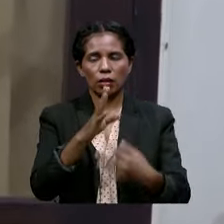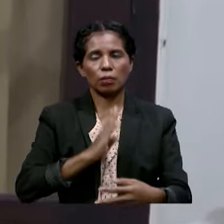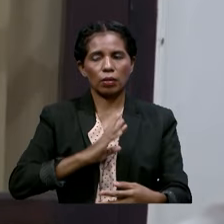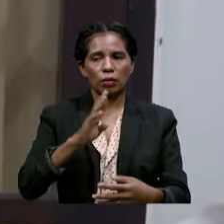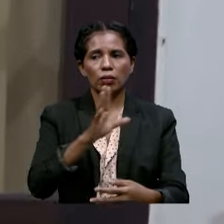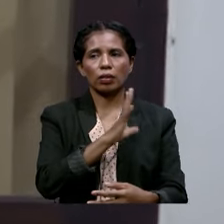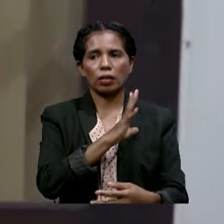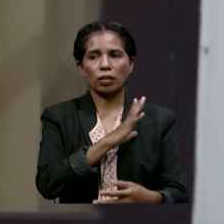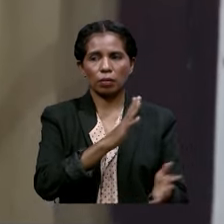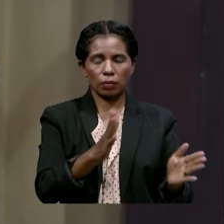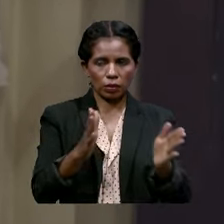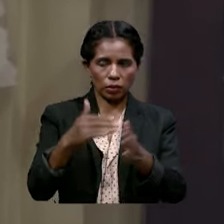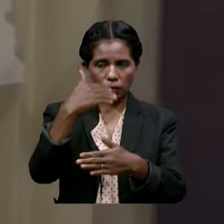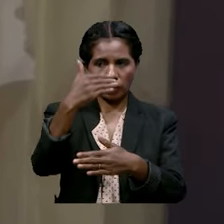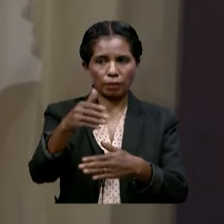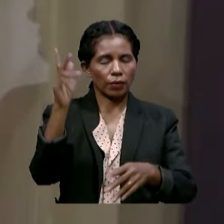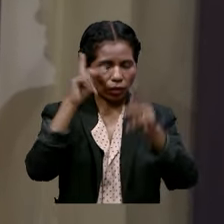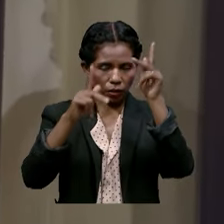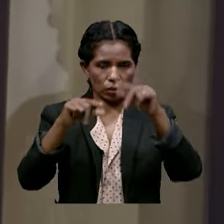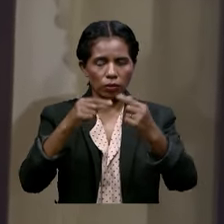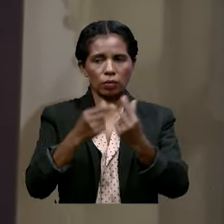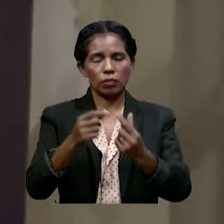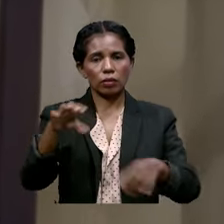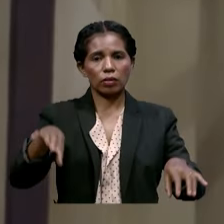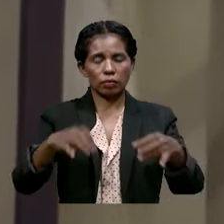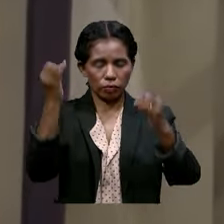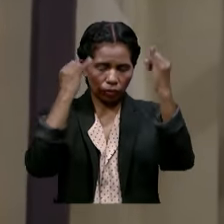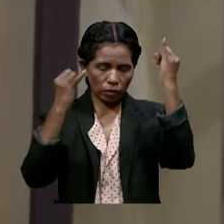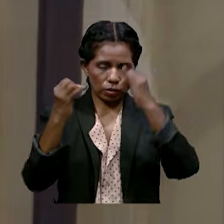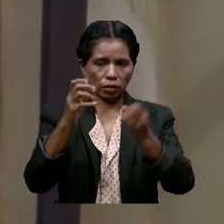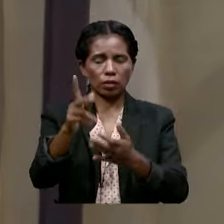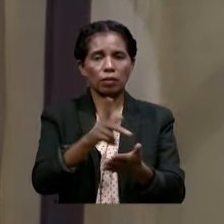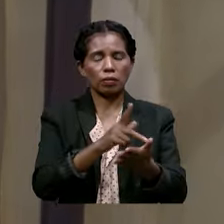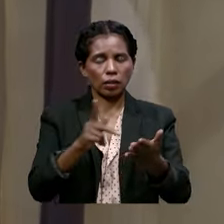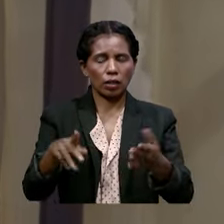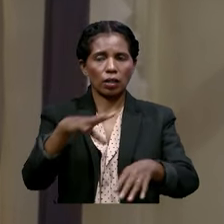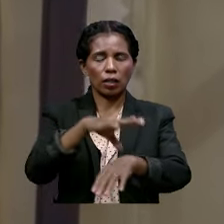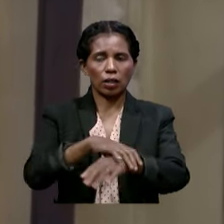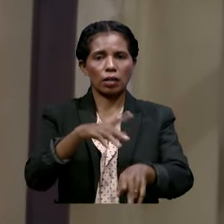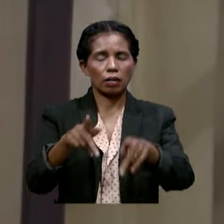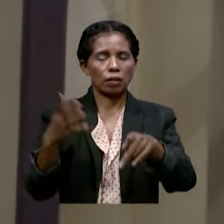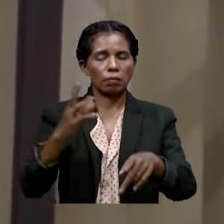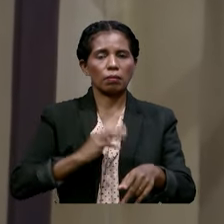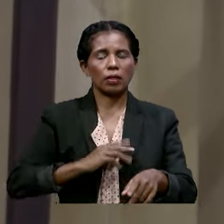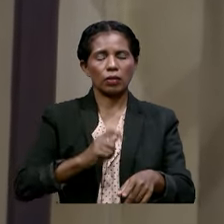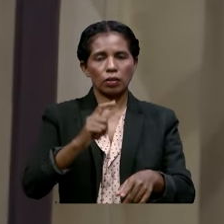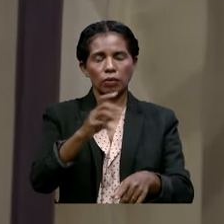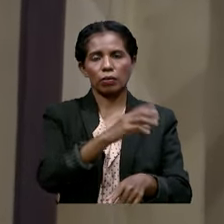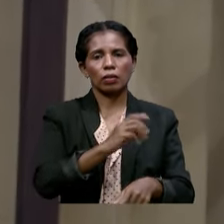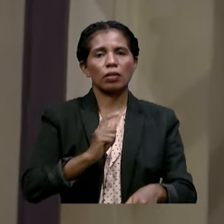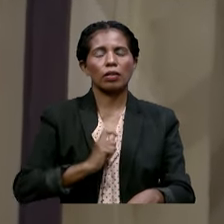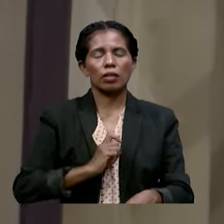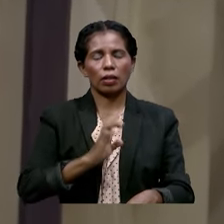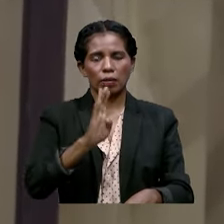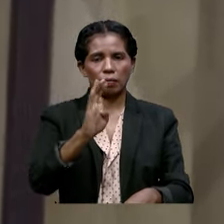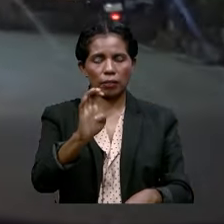em processo o termaim. Caso ne, equipa Serviço de Informação Criminal detém arguido nem Lima e a área Matadouro no Taibesi, o